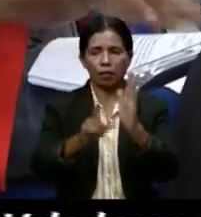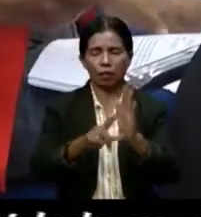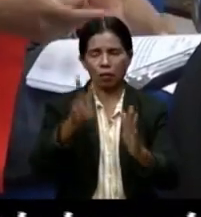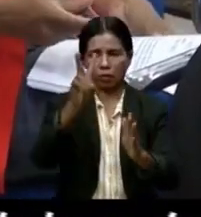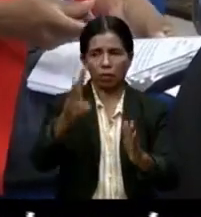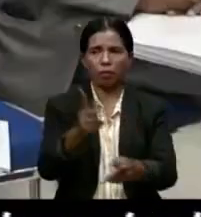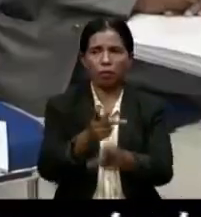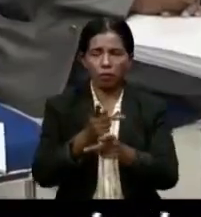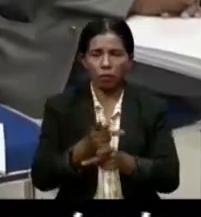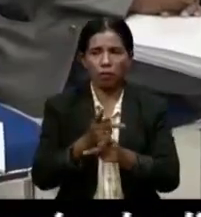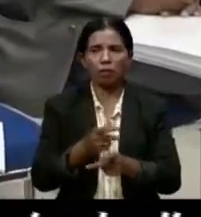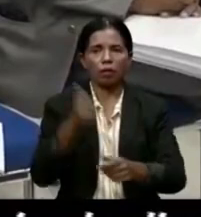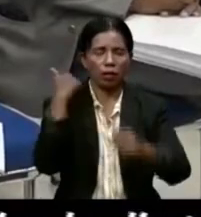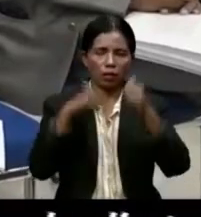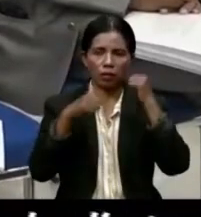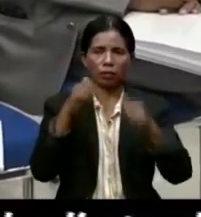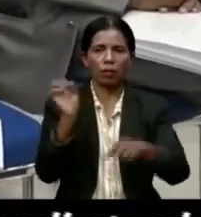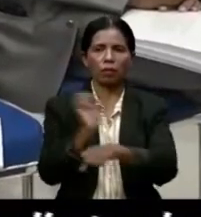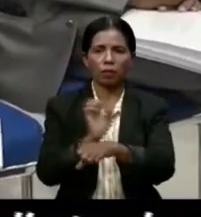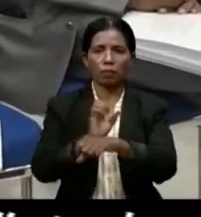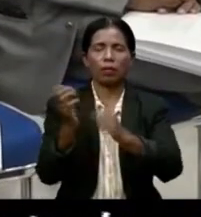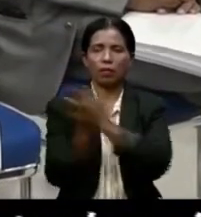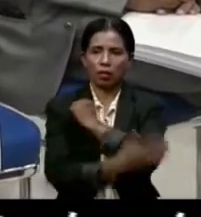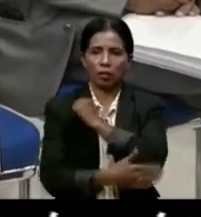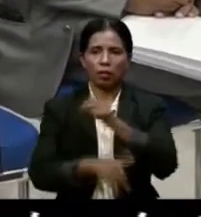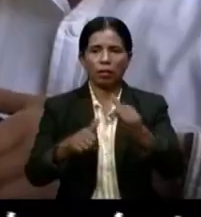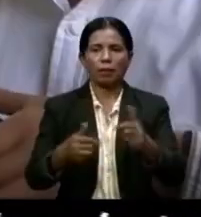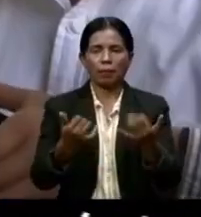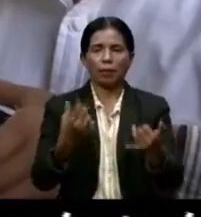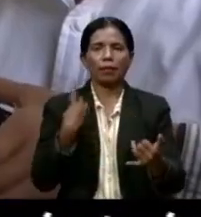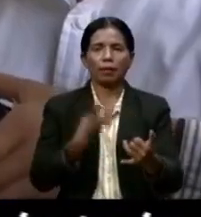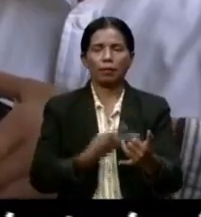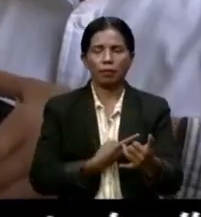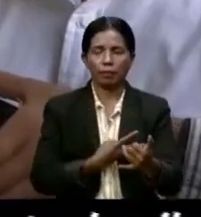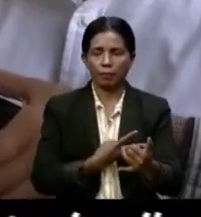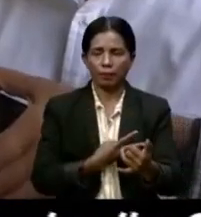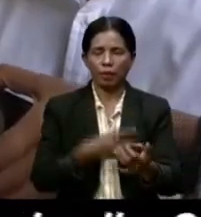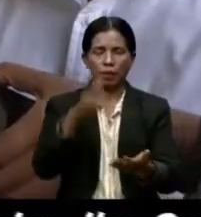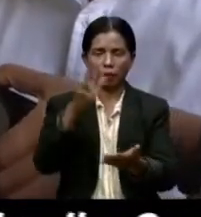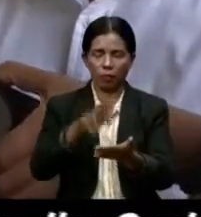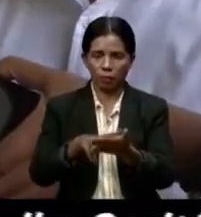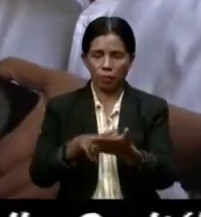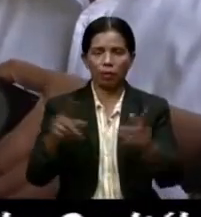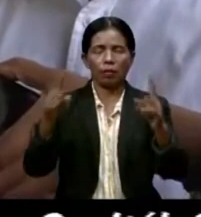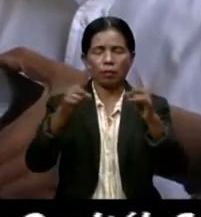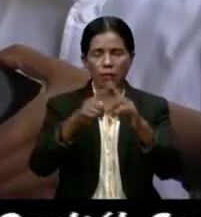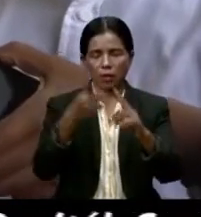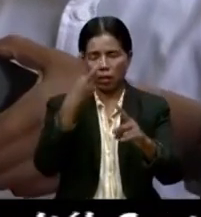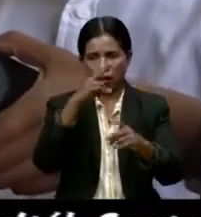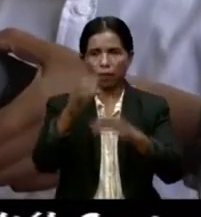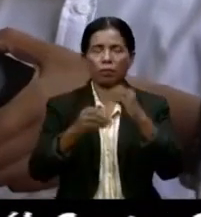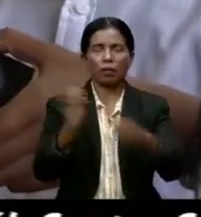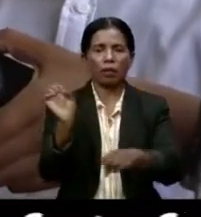bela asegura liutan atividade ekonomiku i harelaran. Ta gola ia parte halu promosau ya, ba ia diversifikasi